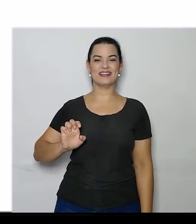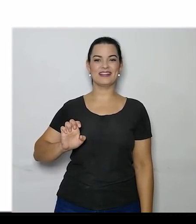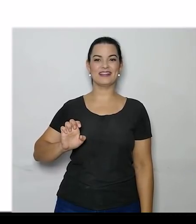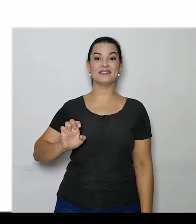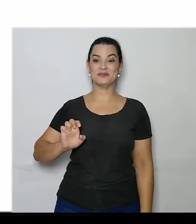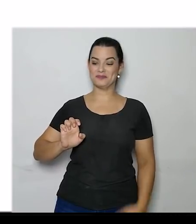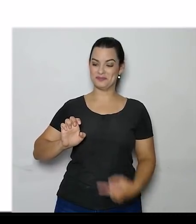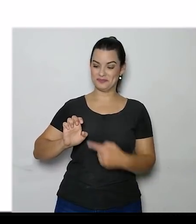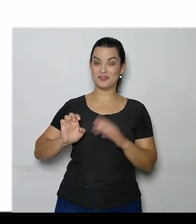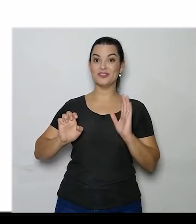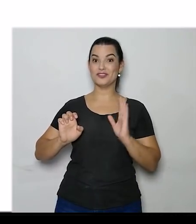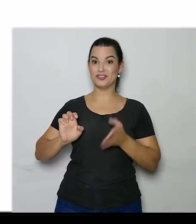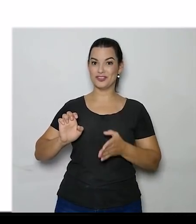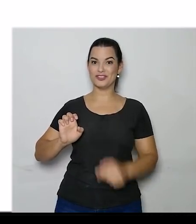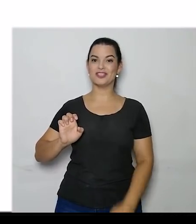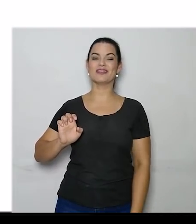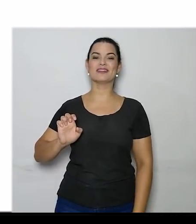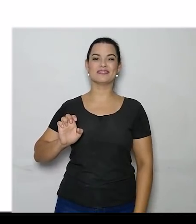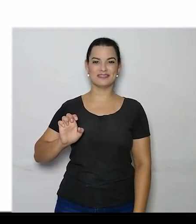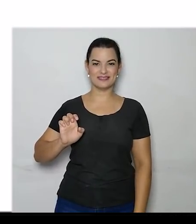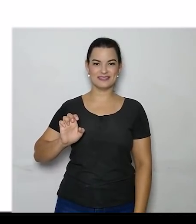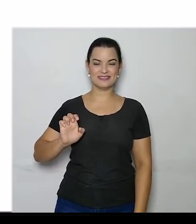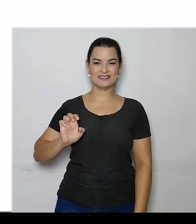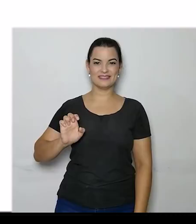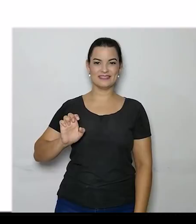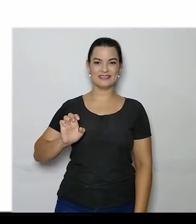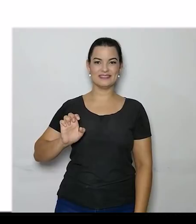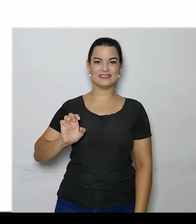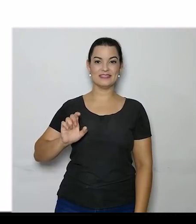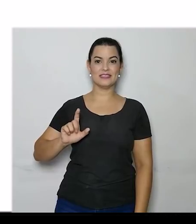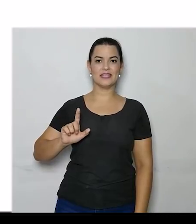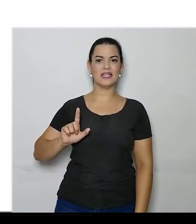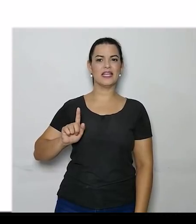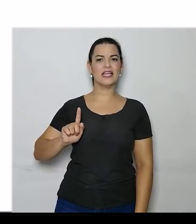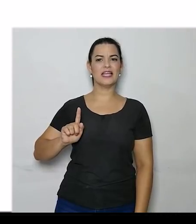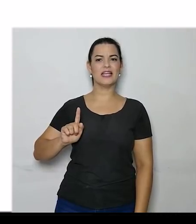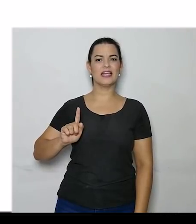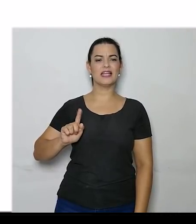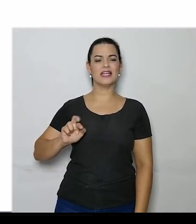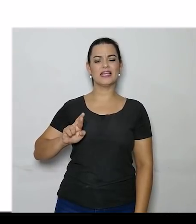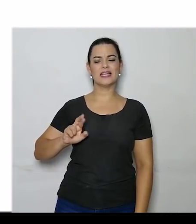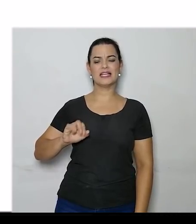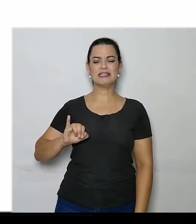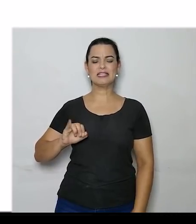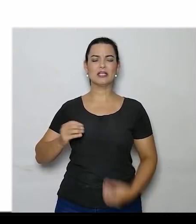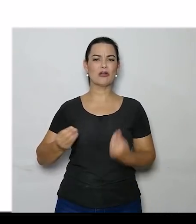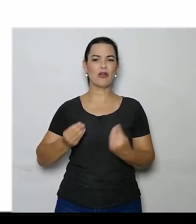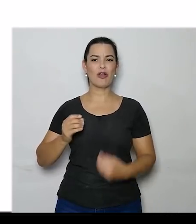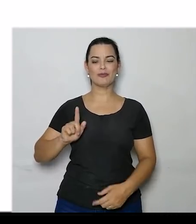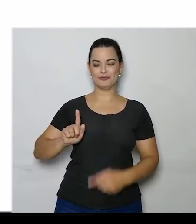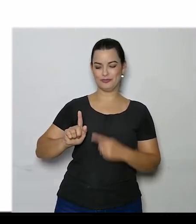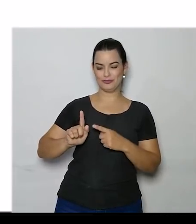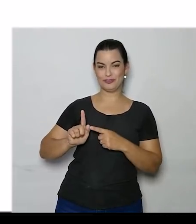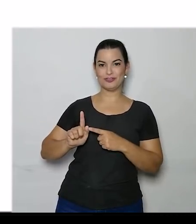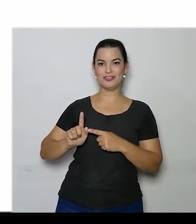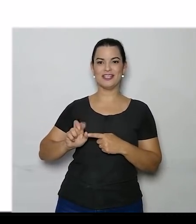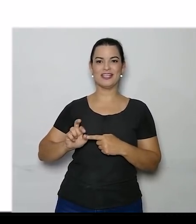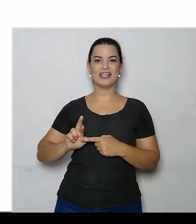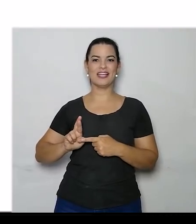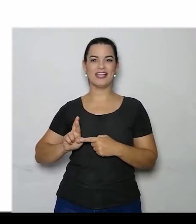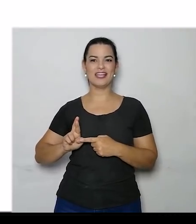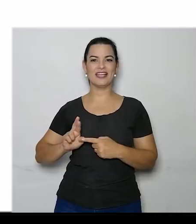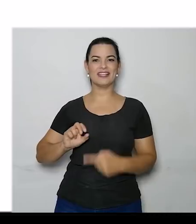está na cruzadinha. O GRI. Vamos ver como é o GRI. G, R, I.